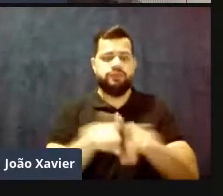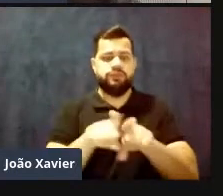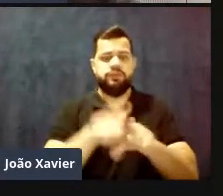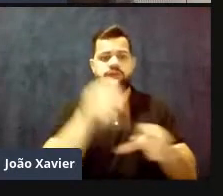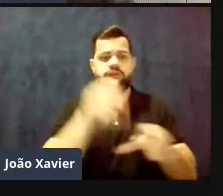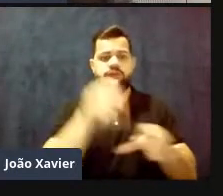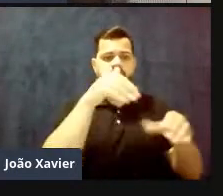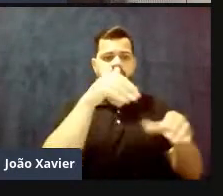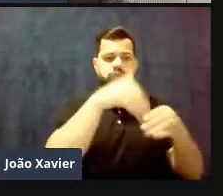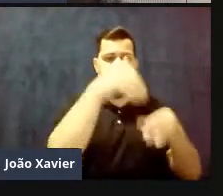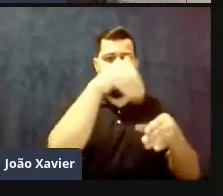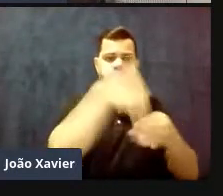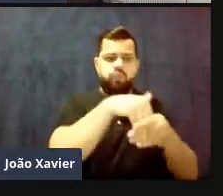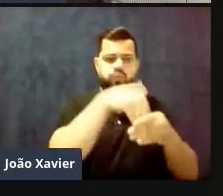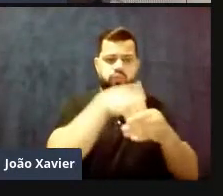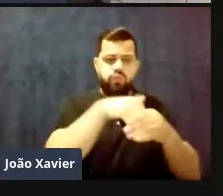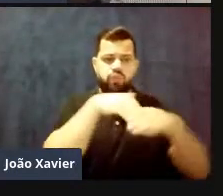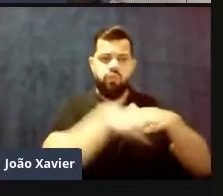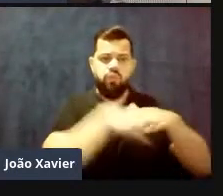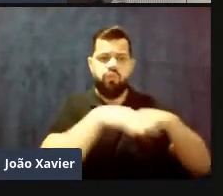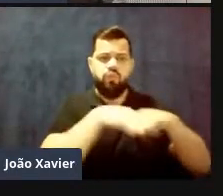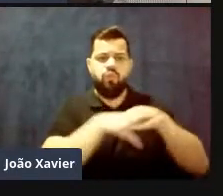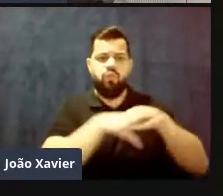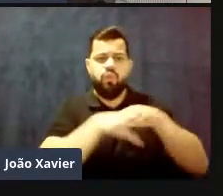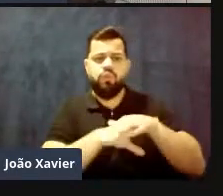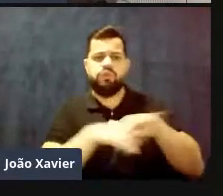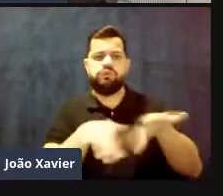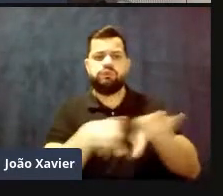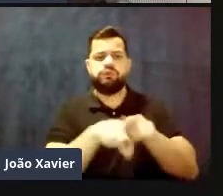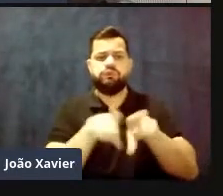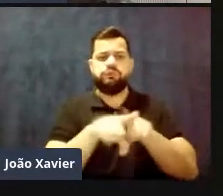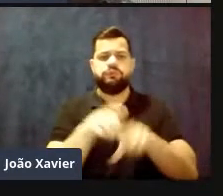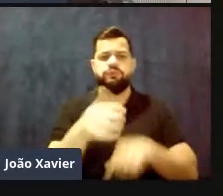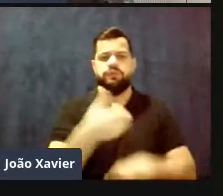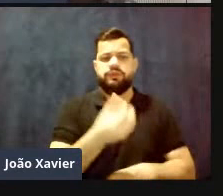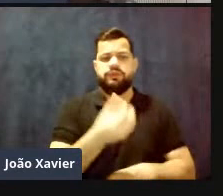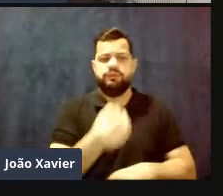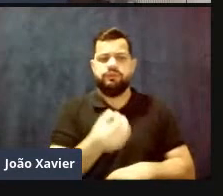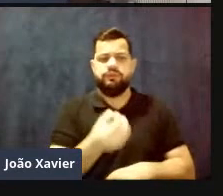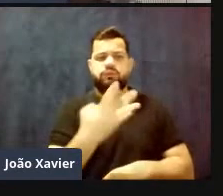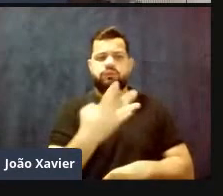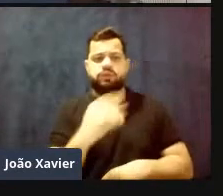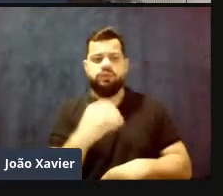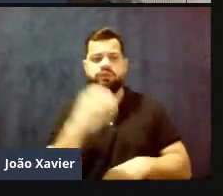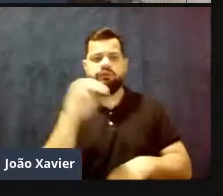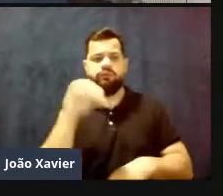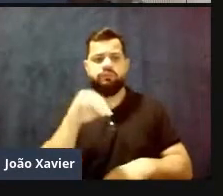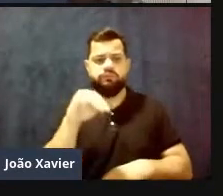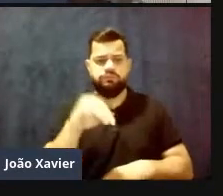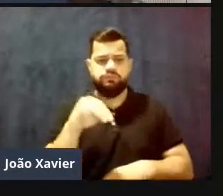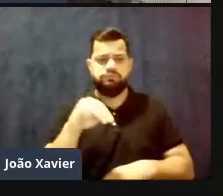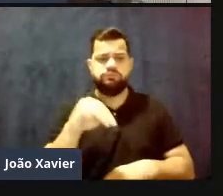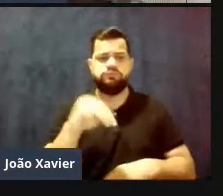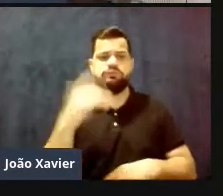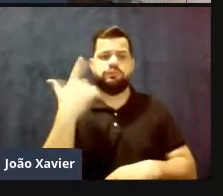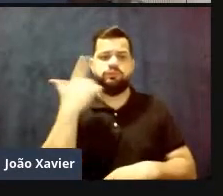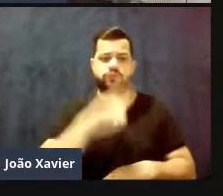duram de 40, 50 até 60 minutos. É a forma como a gente fez para conseguir se atualizar,